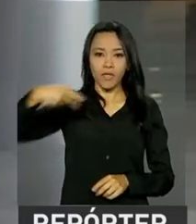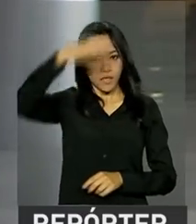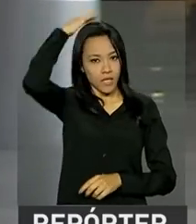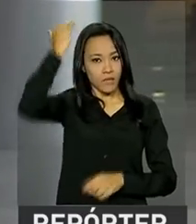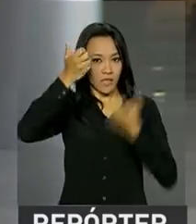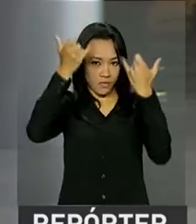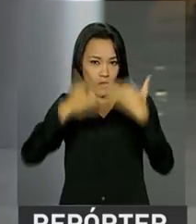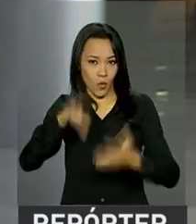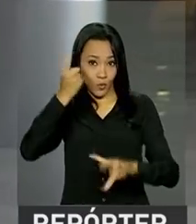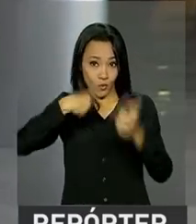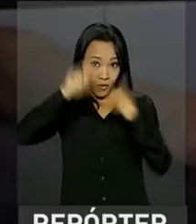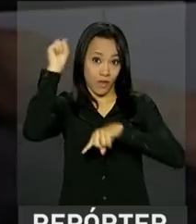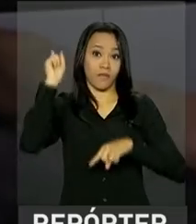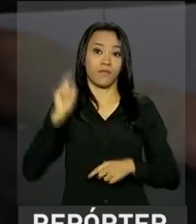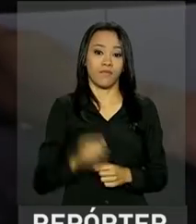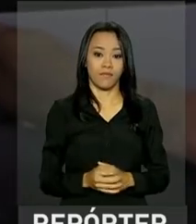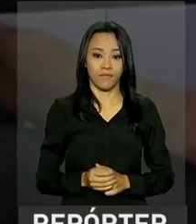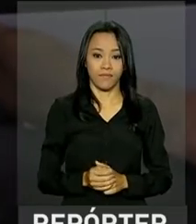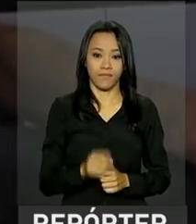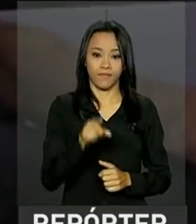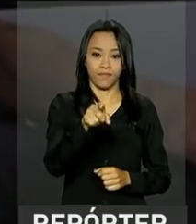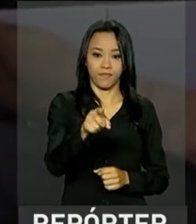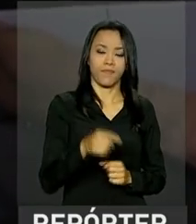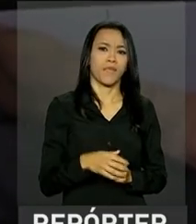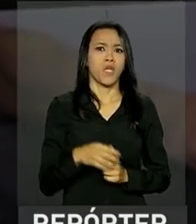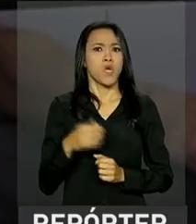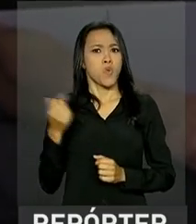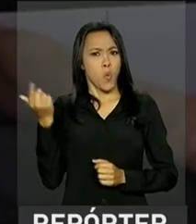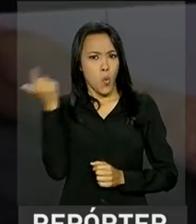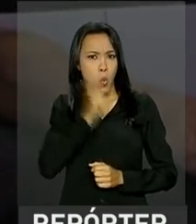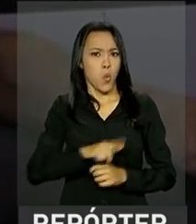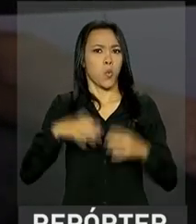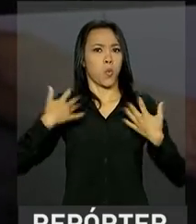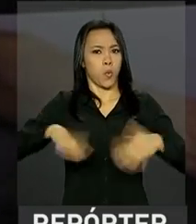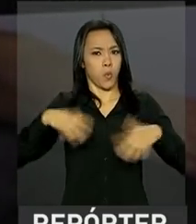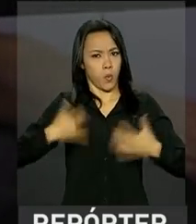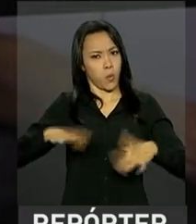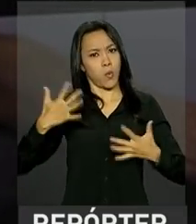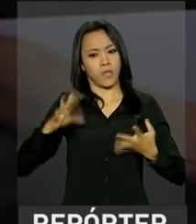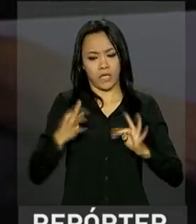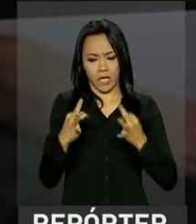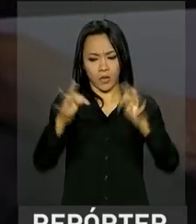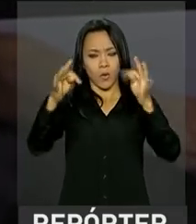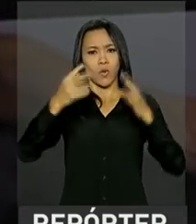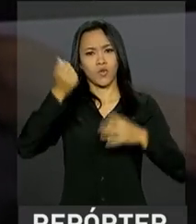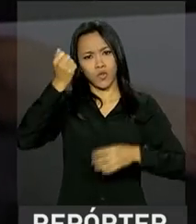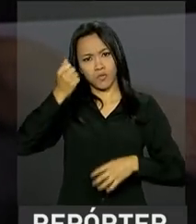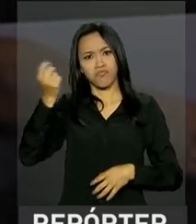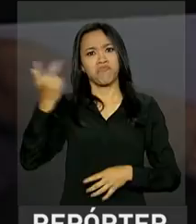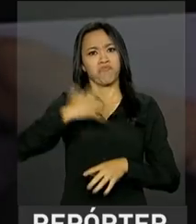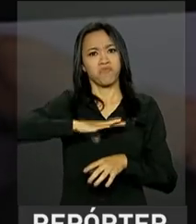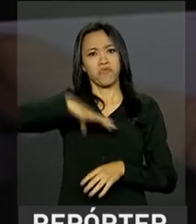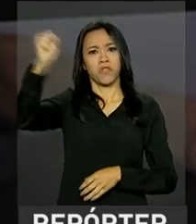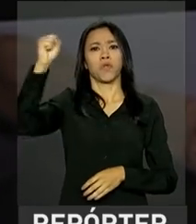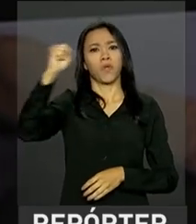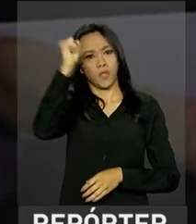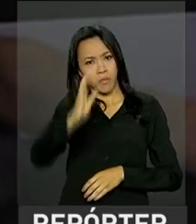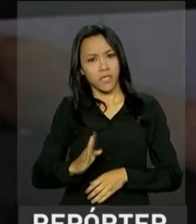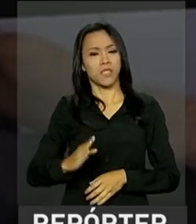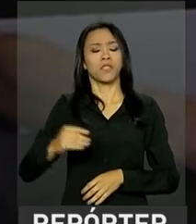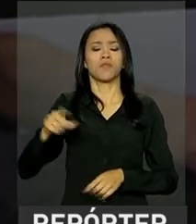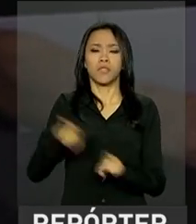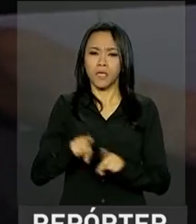operação um avanço tecnológico e uma vitória do brasil uma vitória no estado de jesus teles